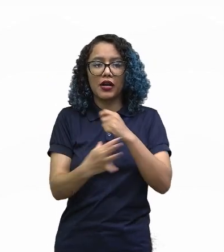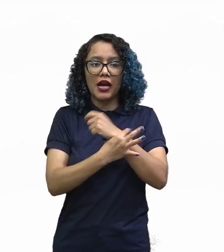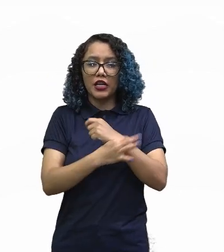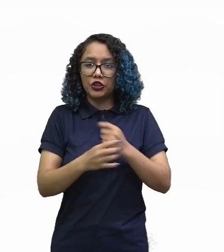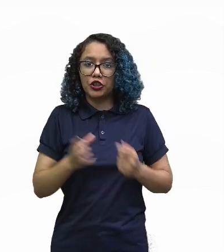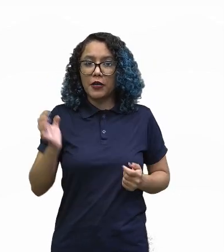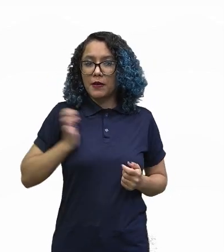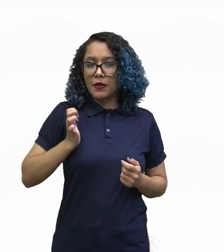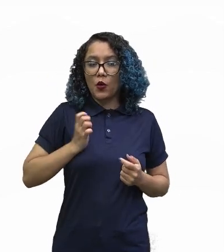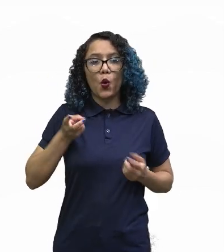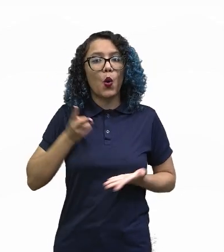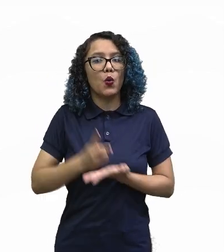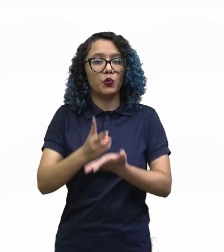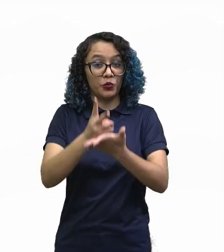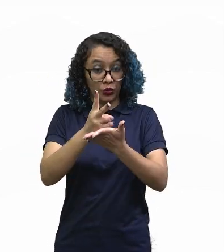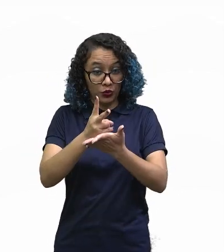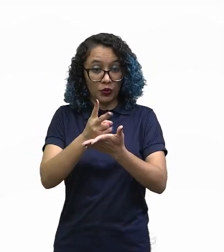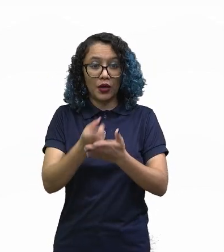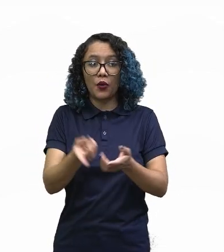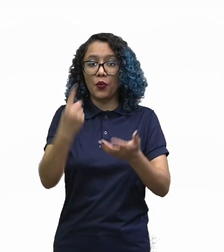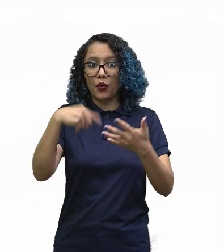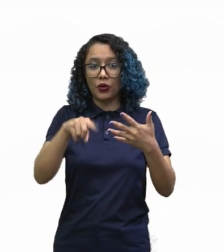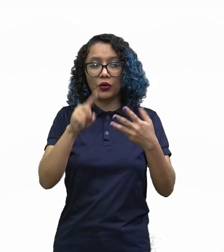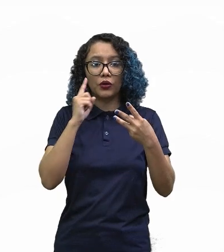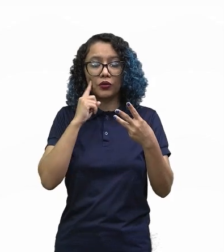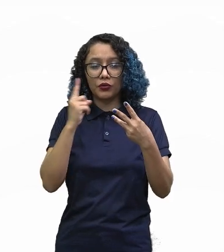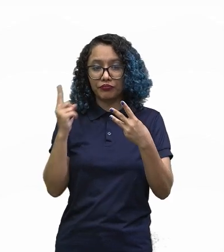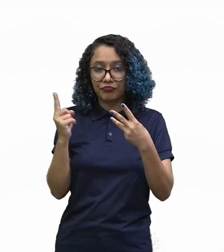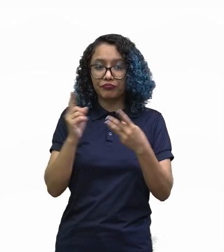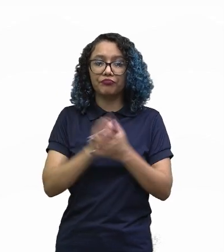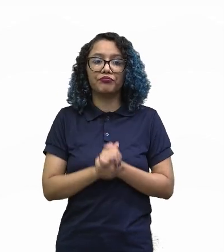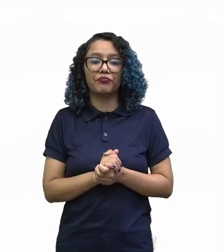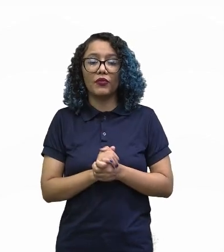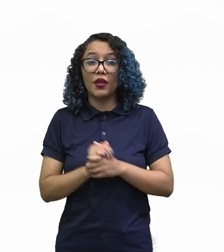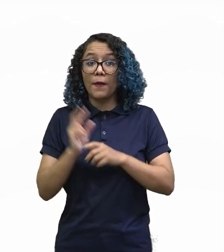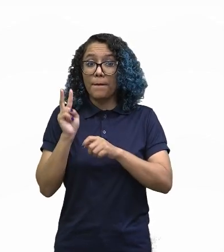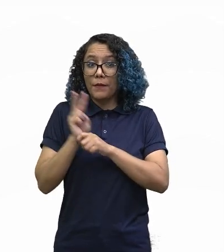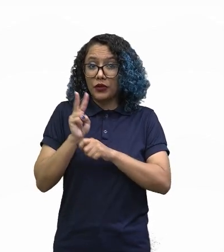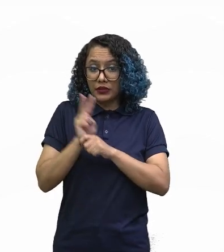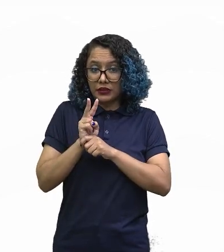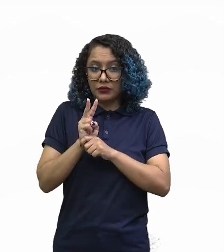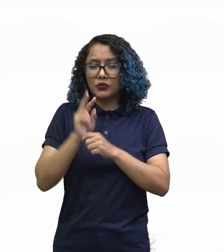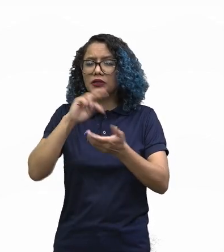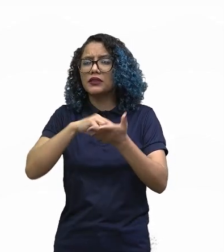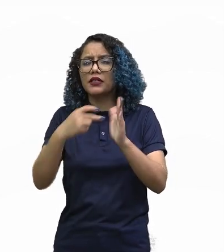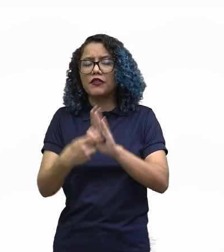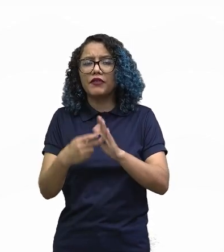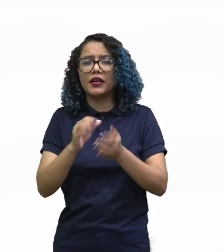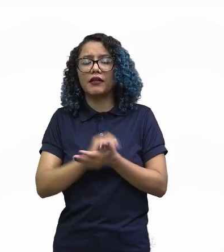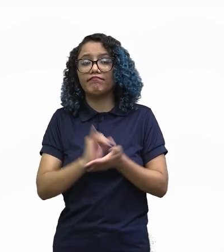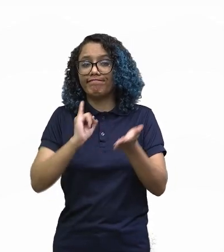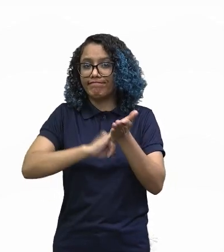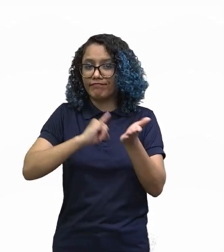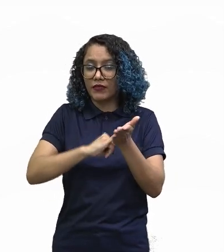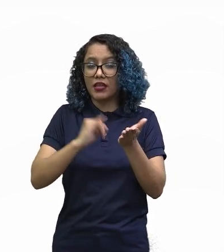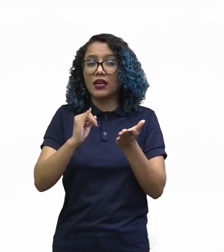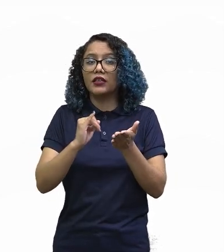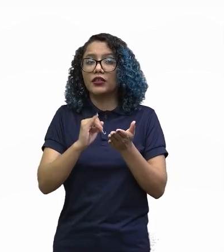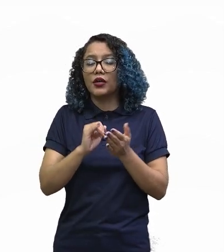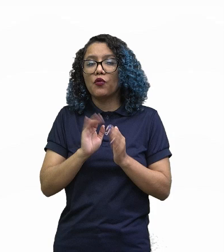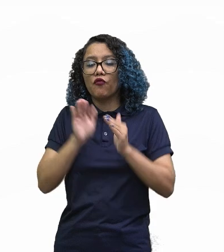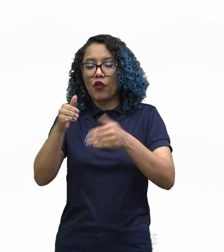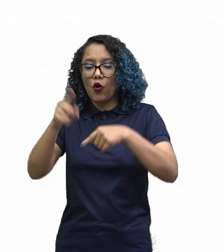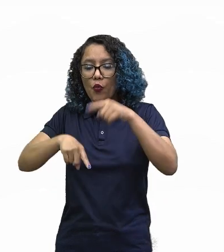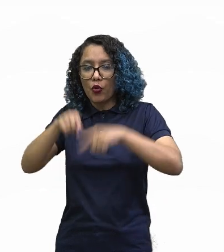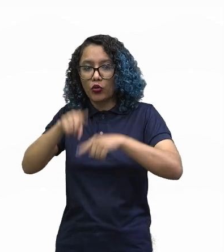suas riquezas. O protecionismo, que é as taxas alfandegárias ligadas a produtos estrangeiros,